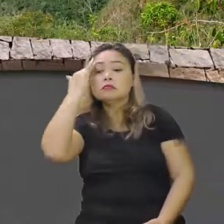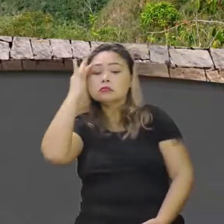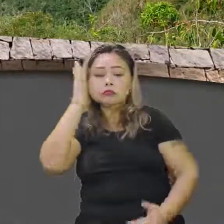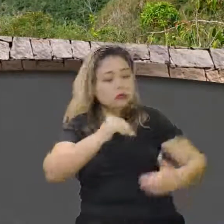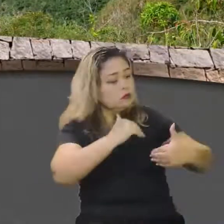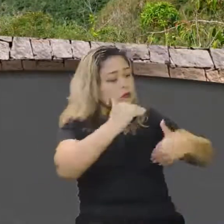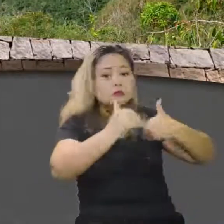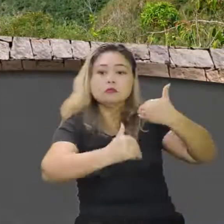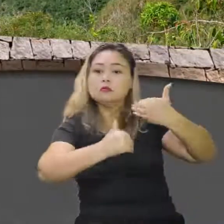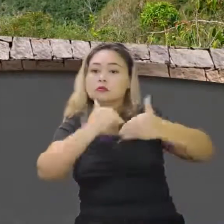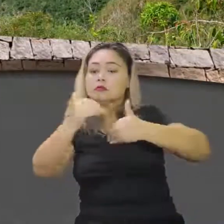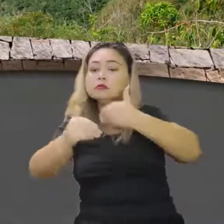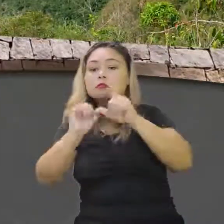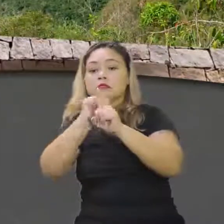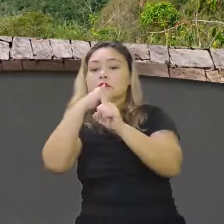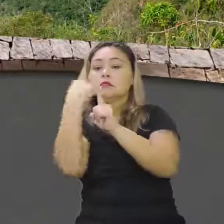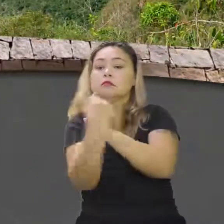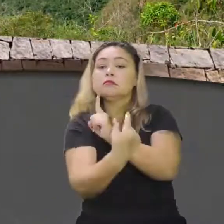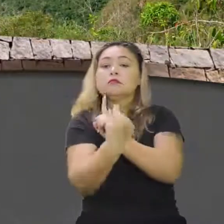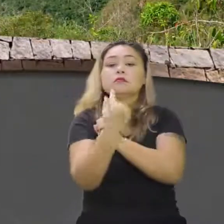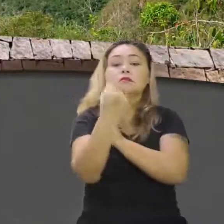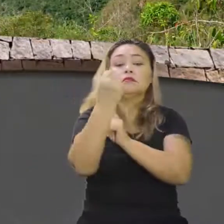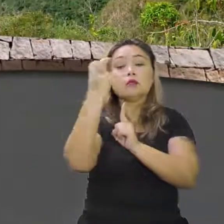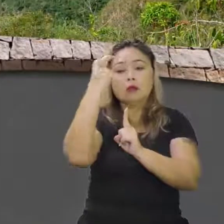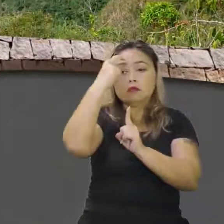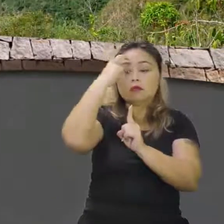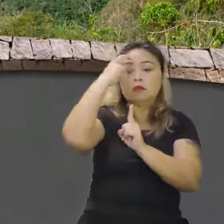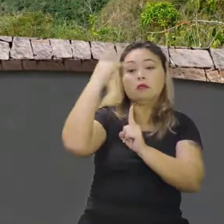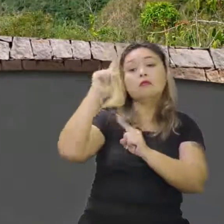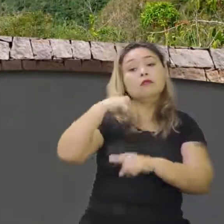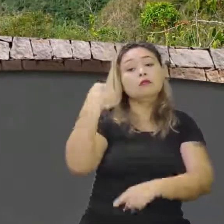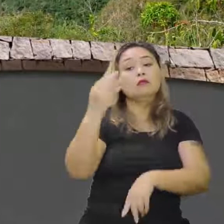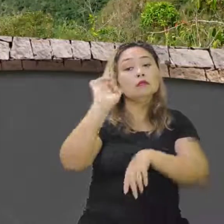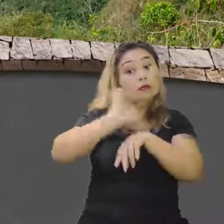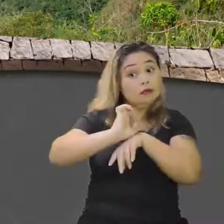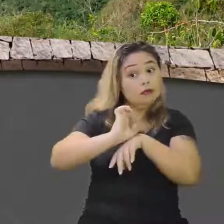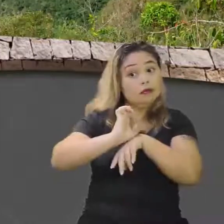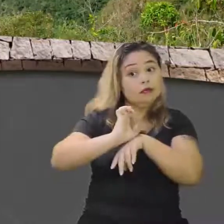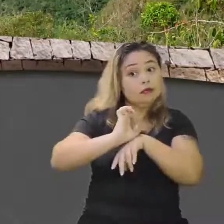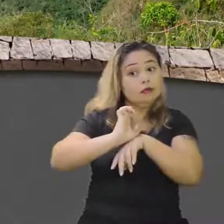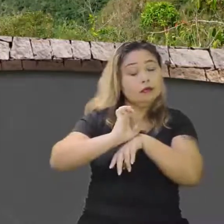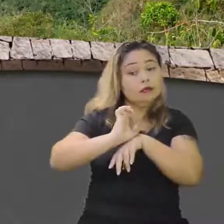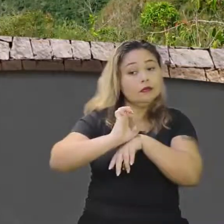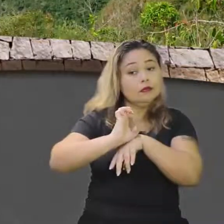o desenvolvimento socioeconômico e cultural do nosso Estado.